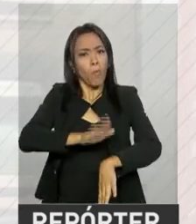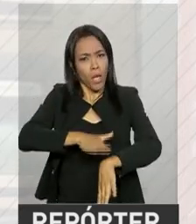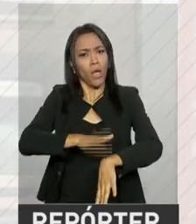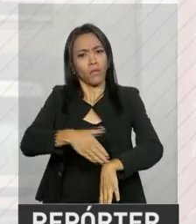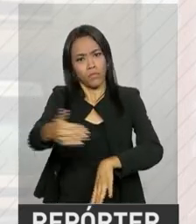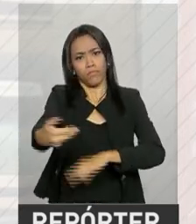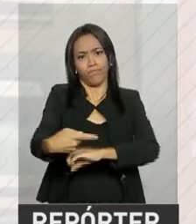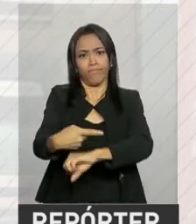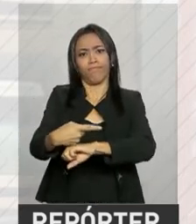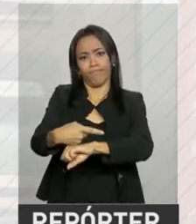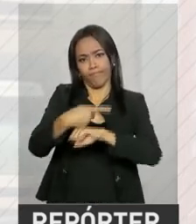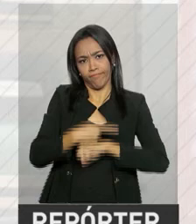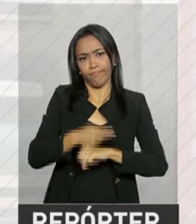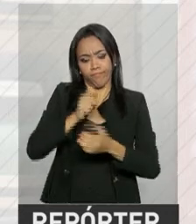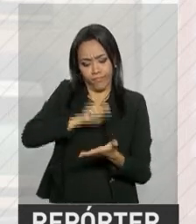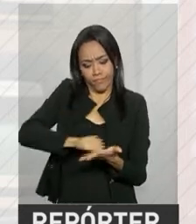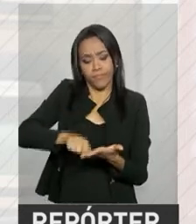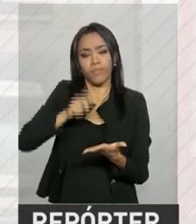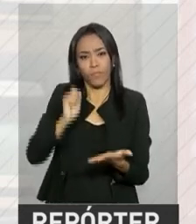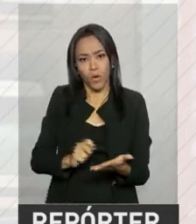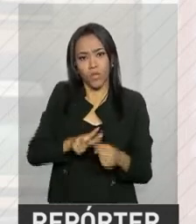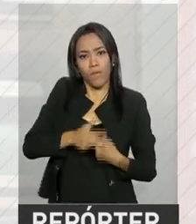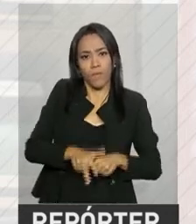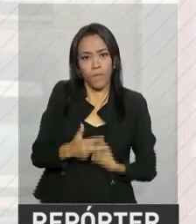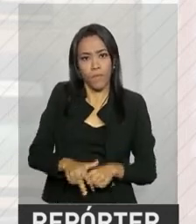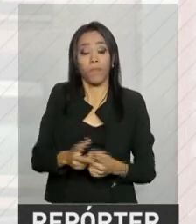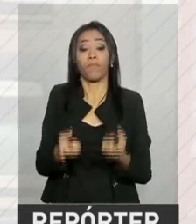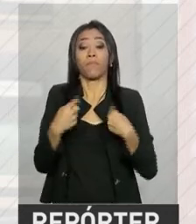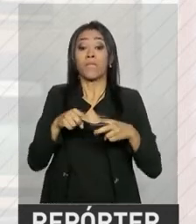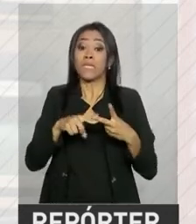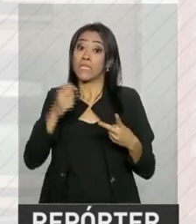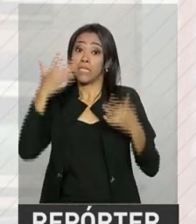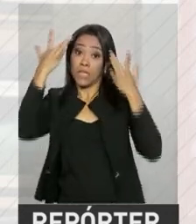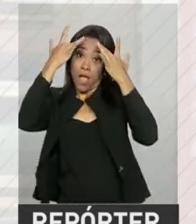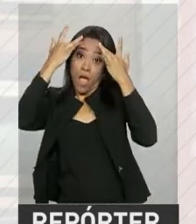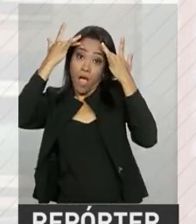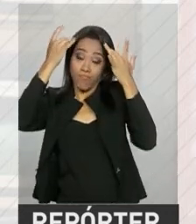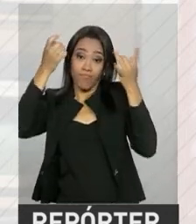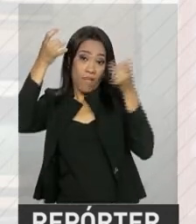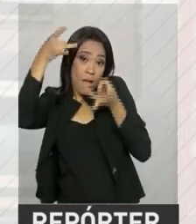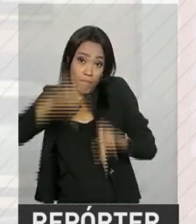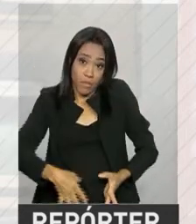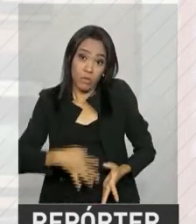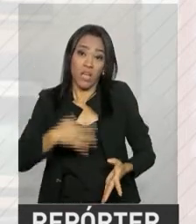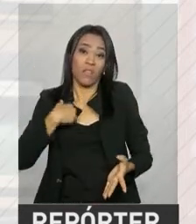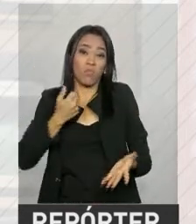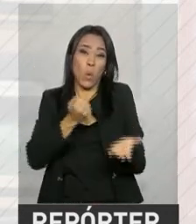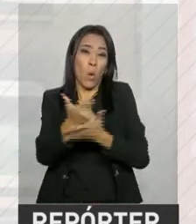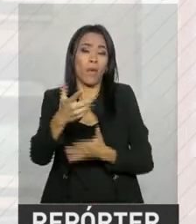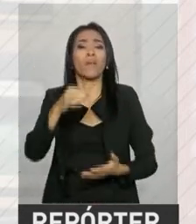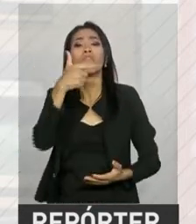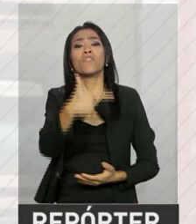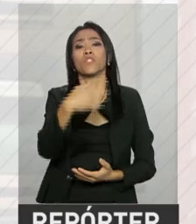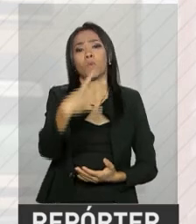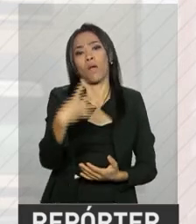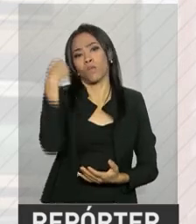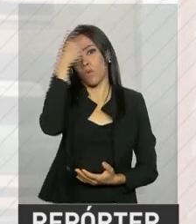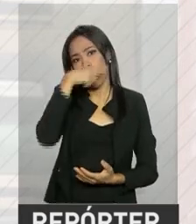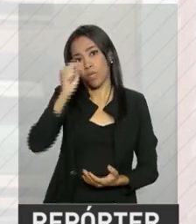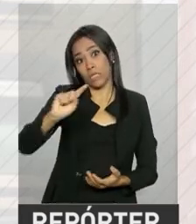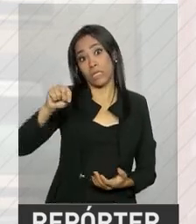embarque a anac determinou ainda que o consumidor tem direito a desistir da compra da passagem aérea até 24 horas depois